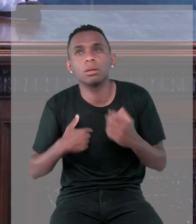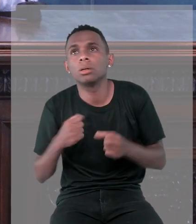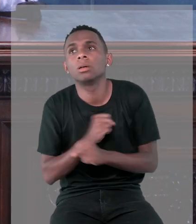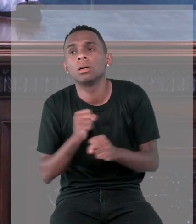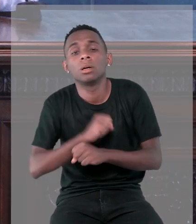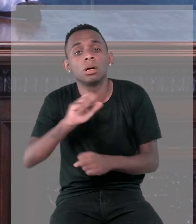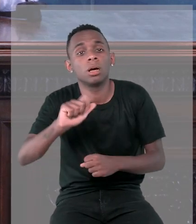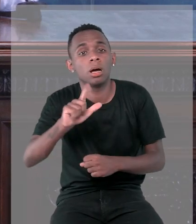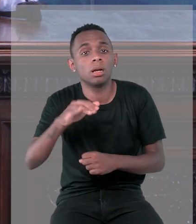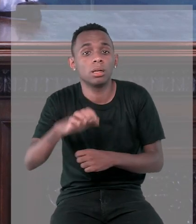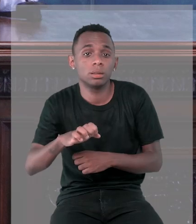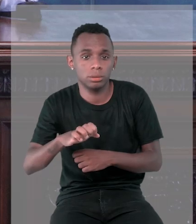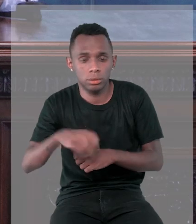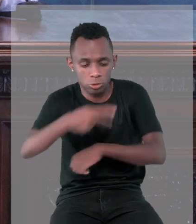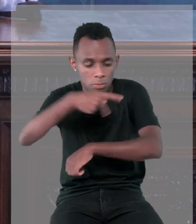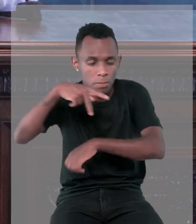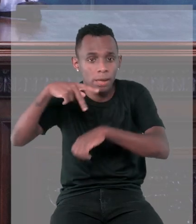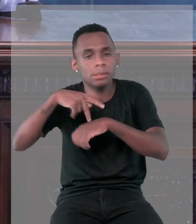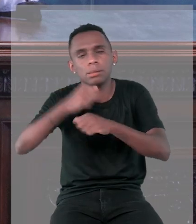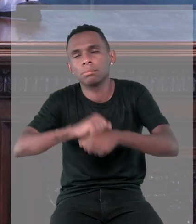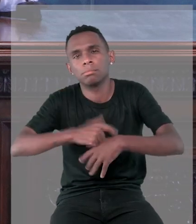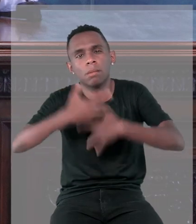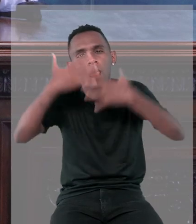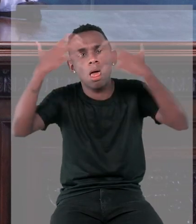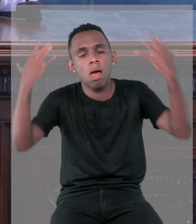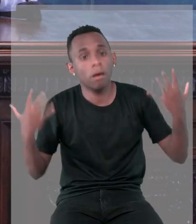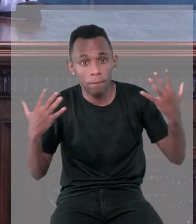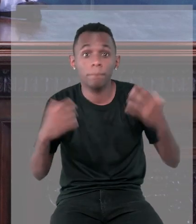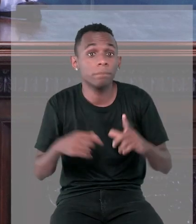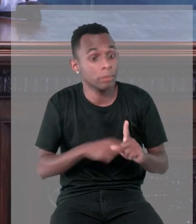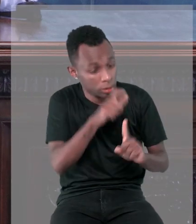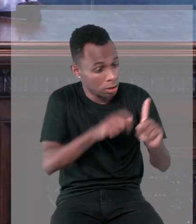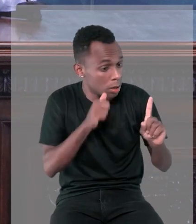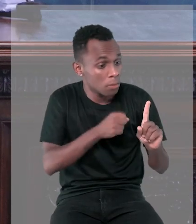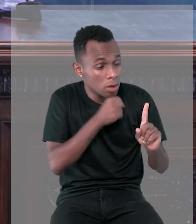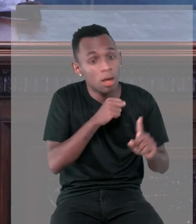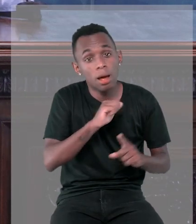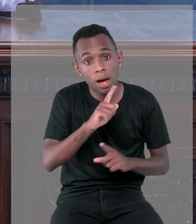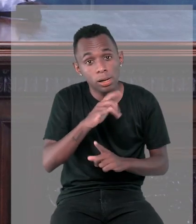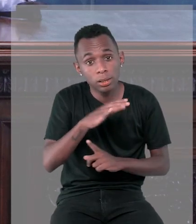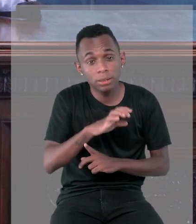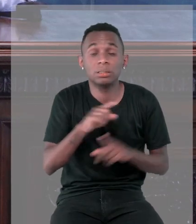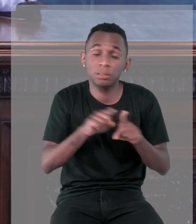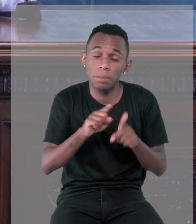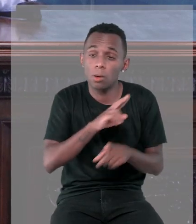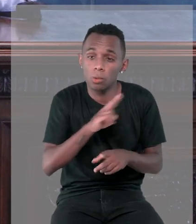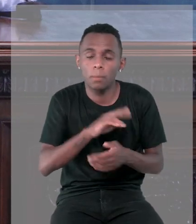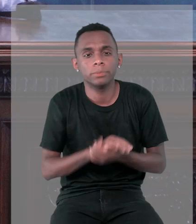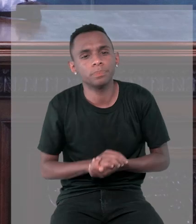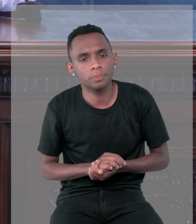é Alice no País das Maravilhas, e a senhora se chama Alice também. Mas olha, o ano